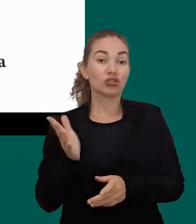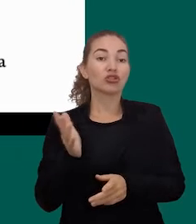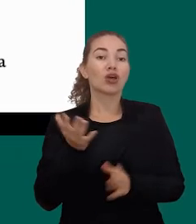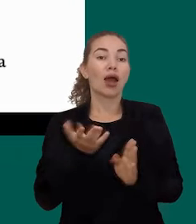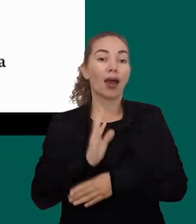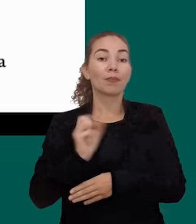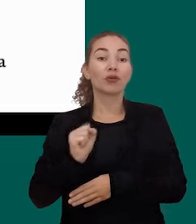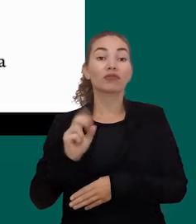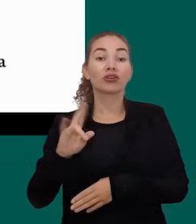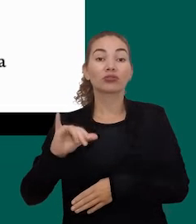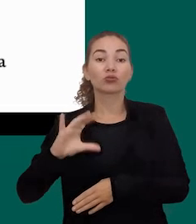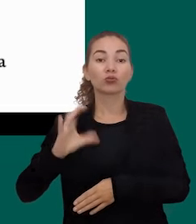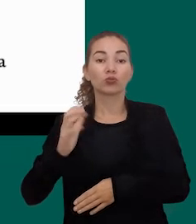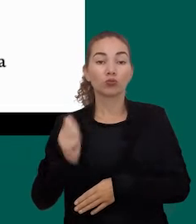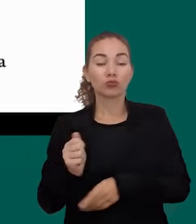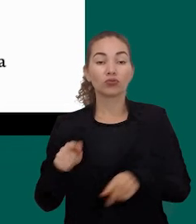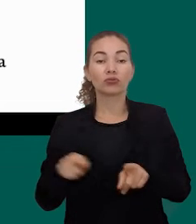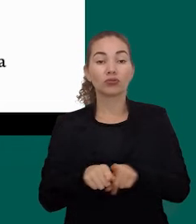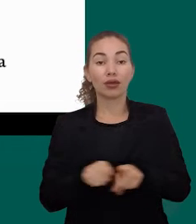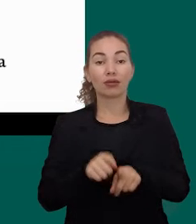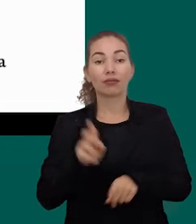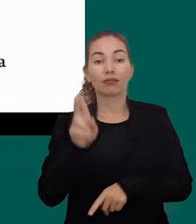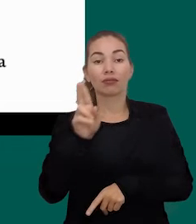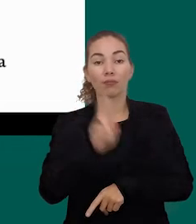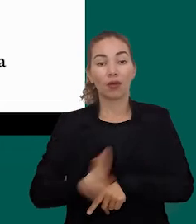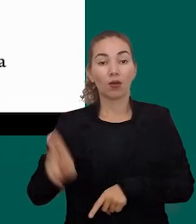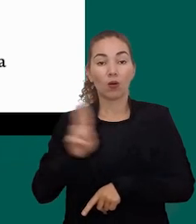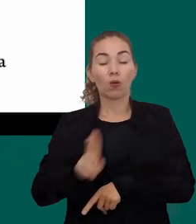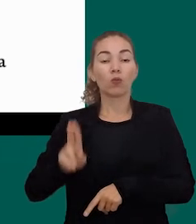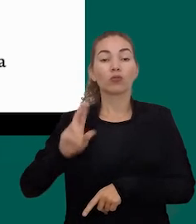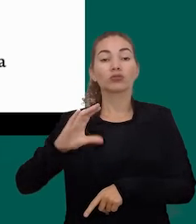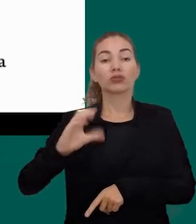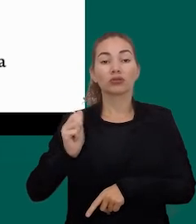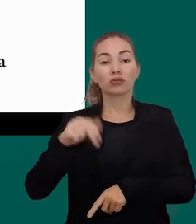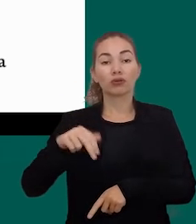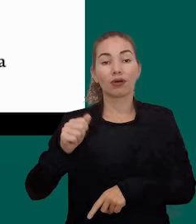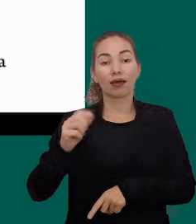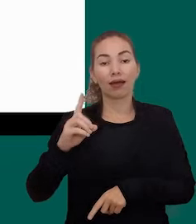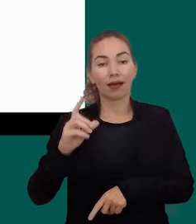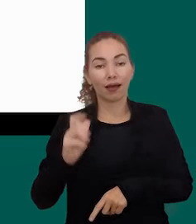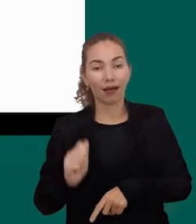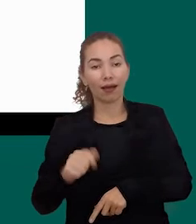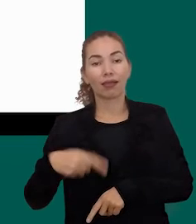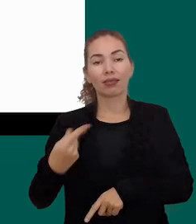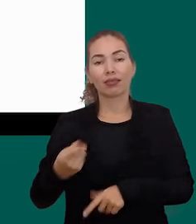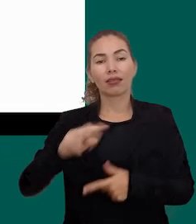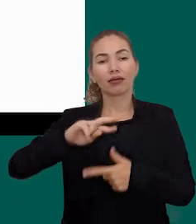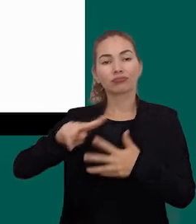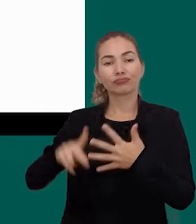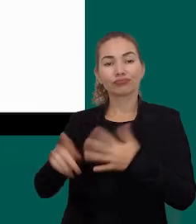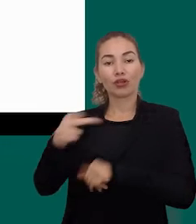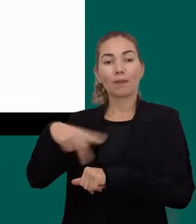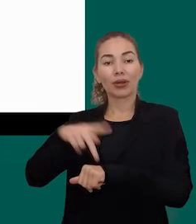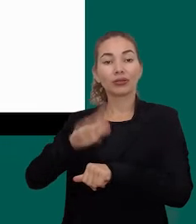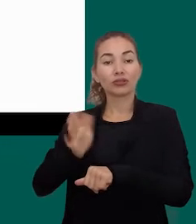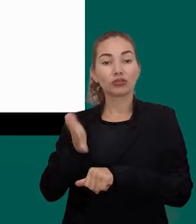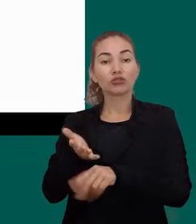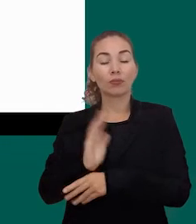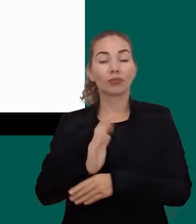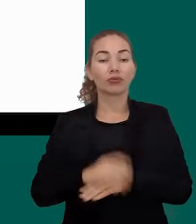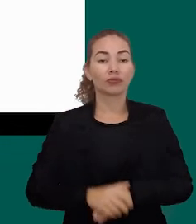uso emergencial vigente no Canadá, União Europeia, Israel, Singapura, Estados Unidos, Reino Unido e Noruega. Vacina